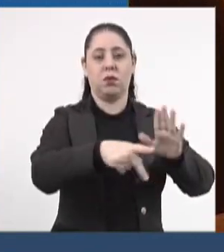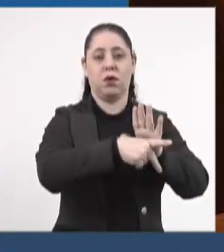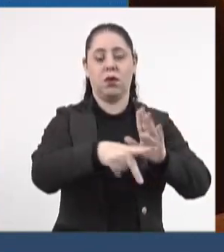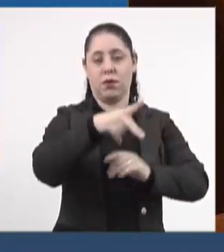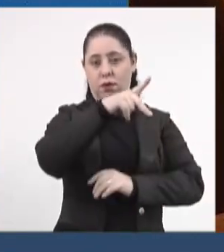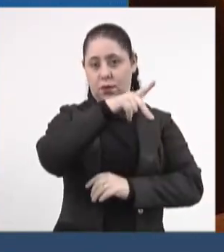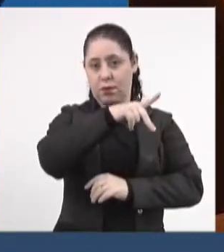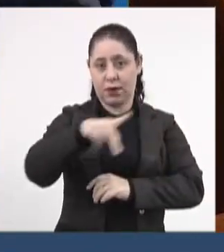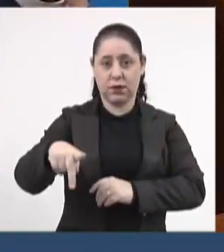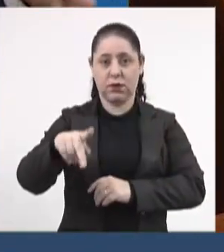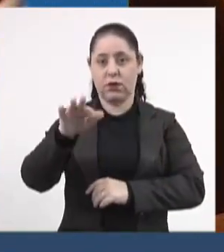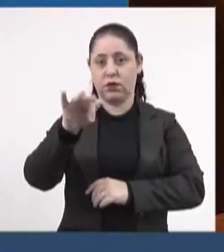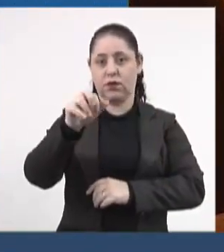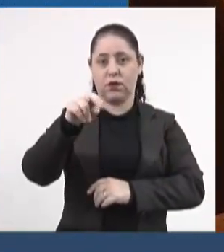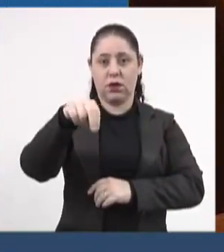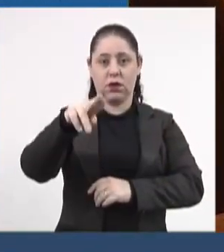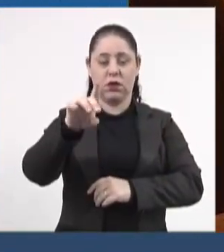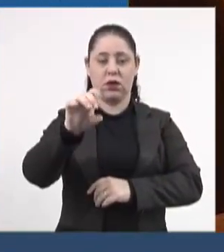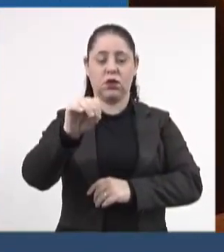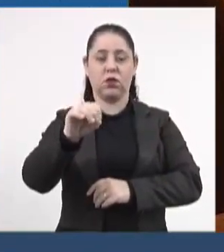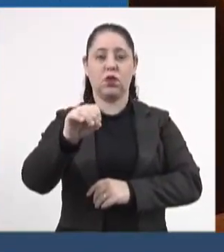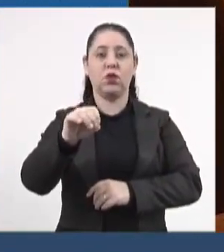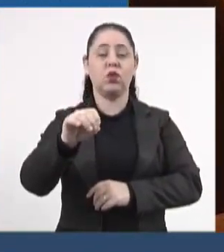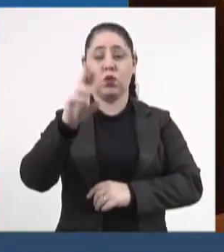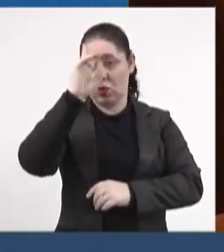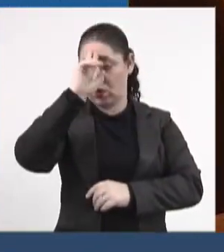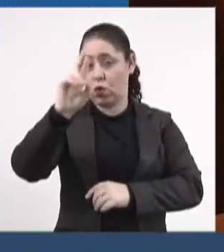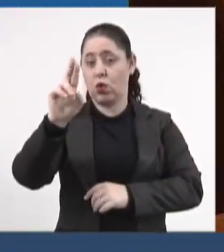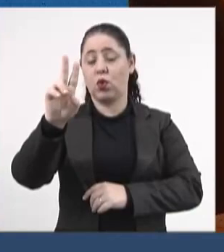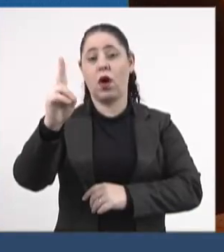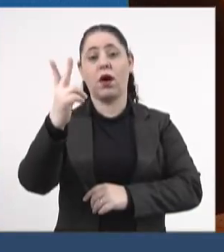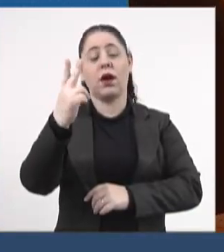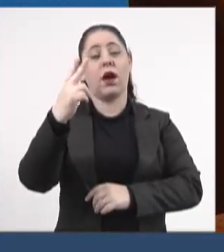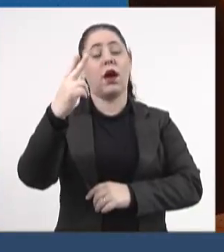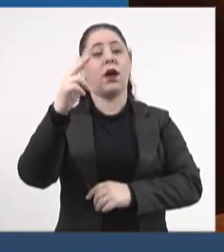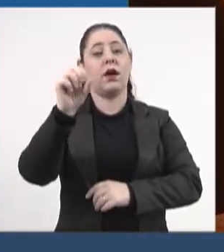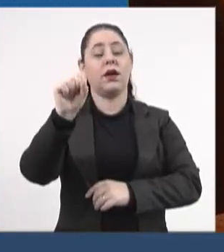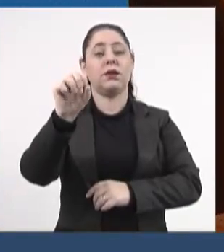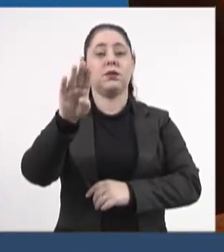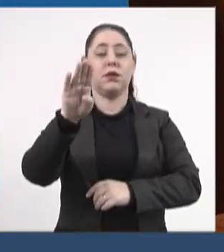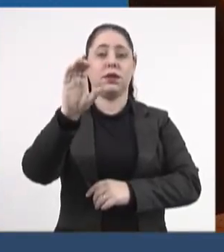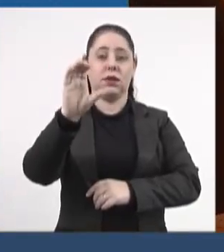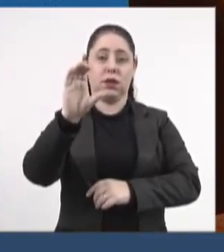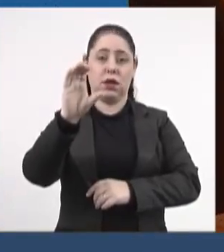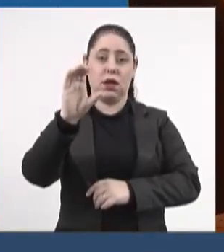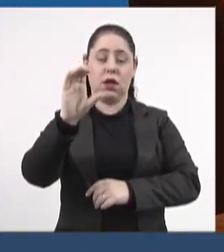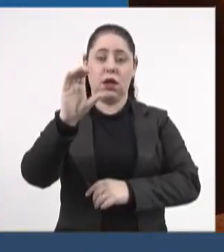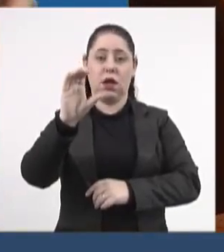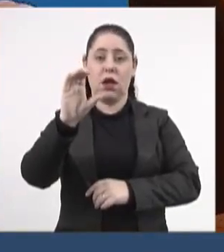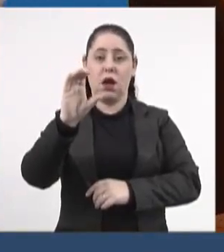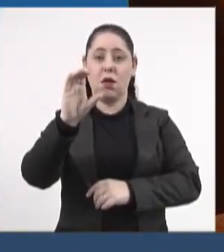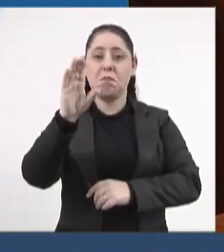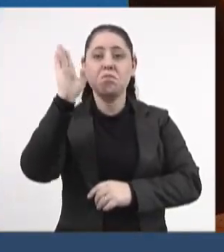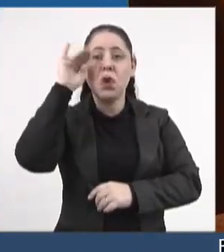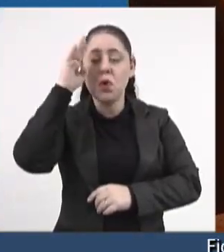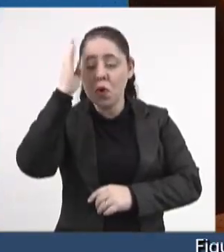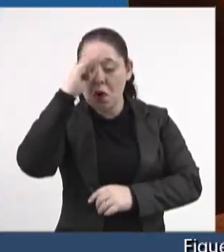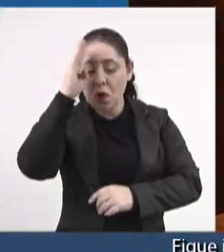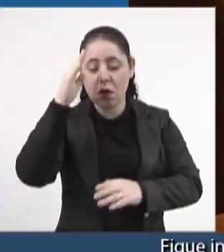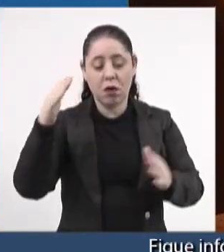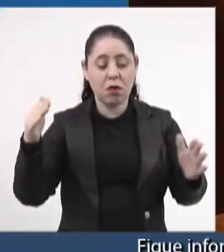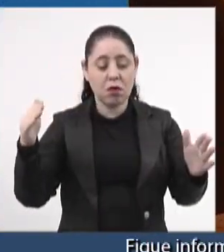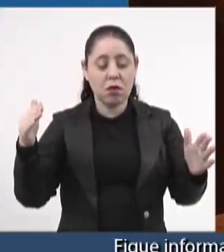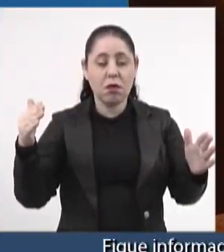Henrique Cardoso, dono do banco HSBC, que era tão incompetente que perdeu o banco. Fizeram um